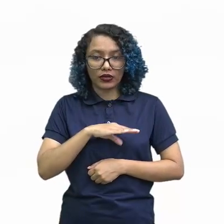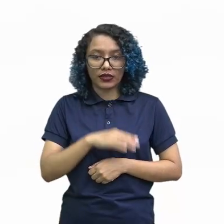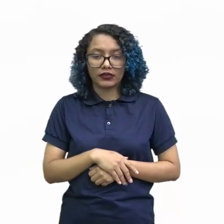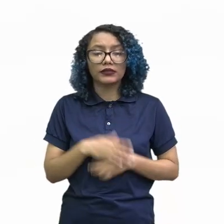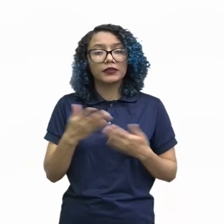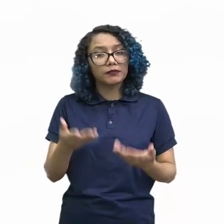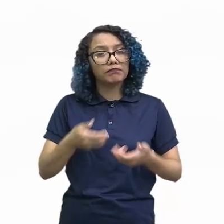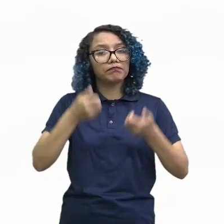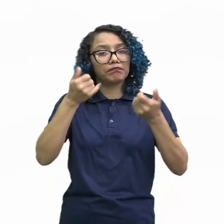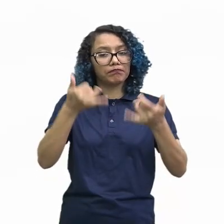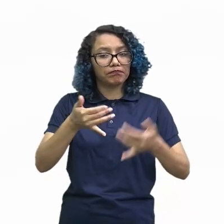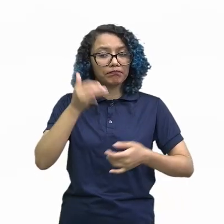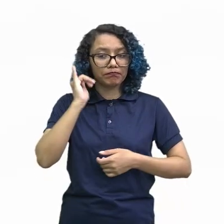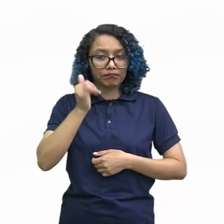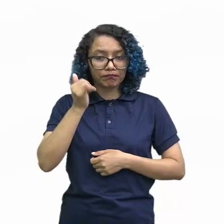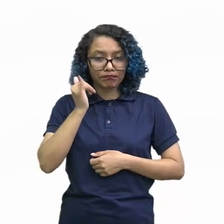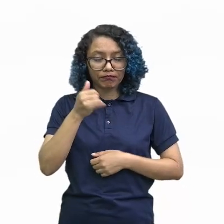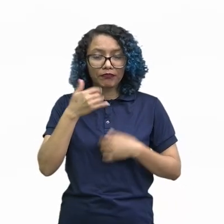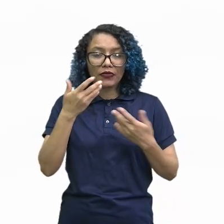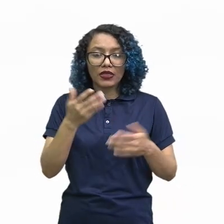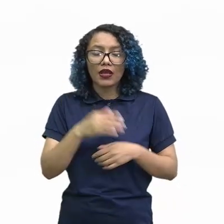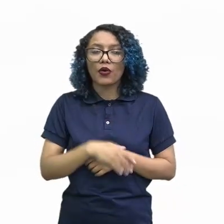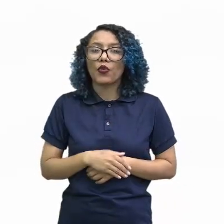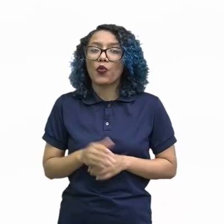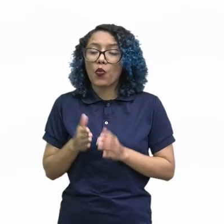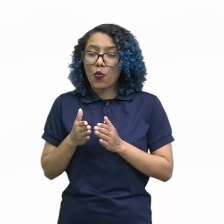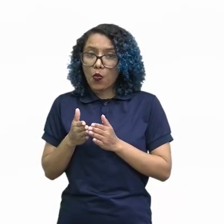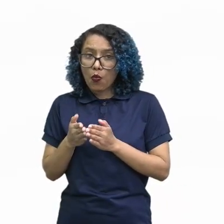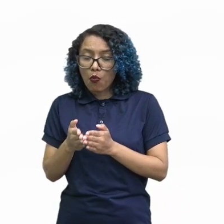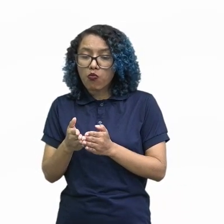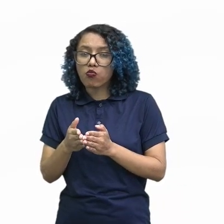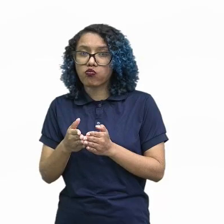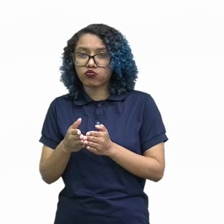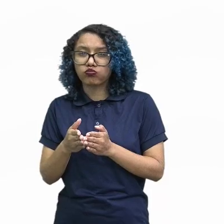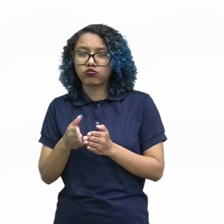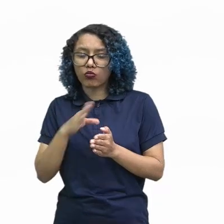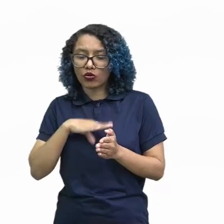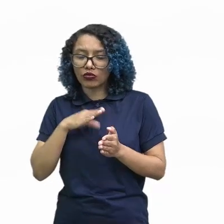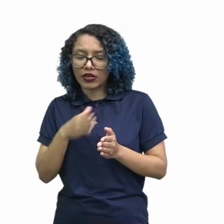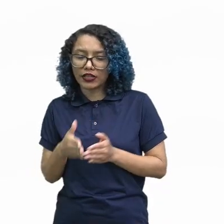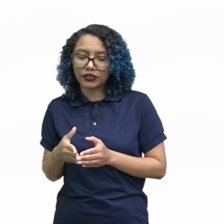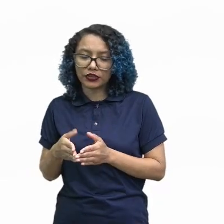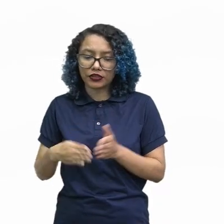breve narrativa. Quando o português chegou, debaixo de uma bruta